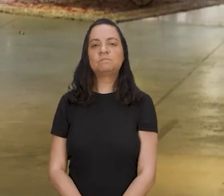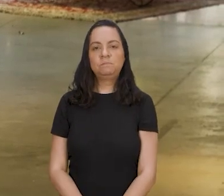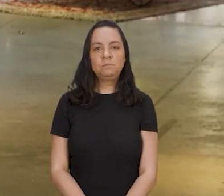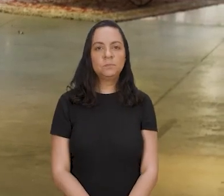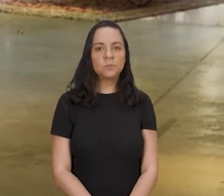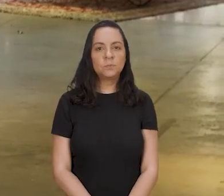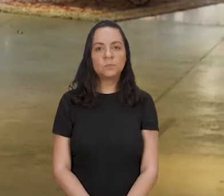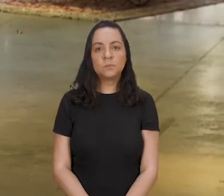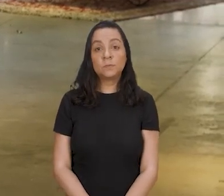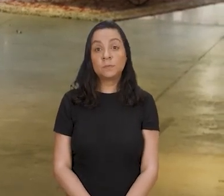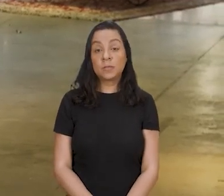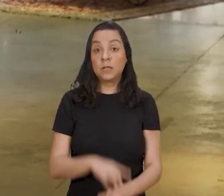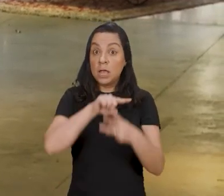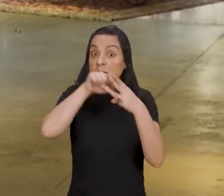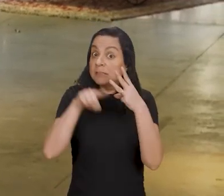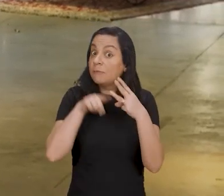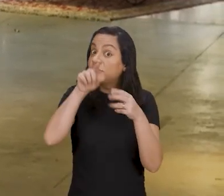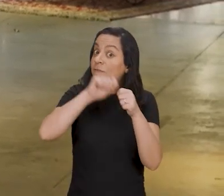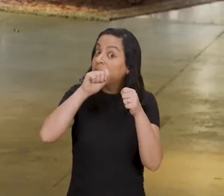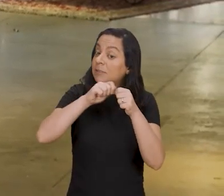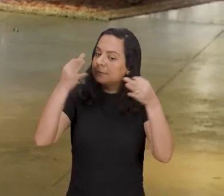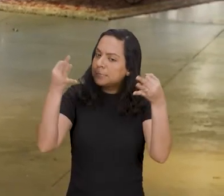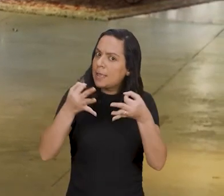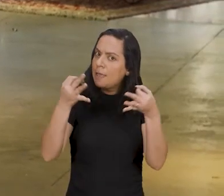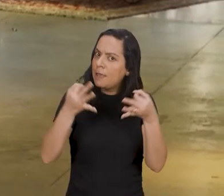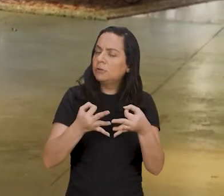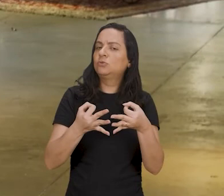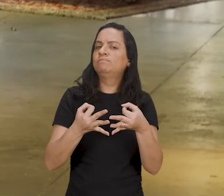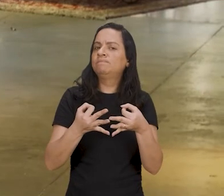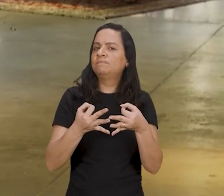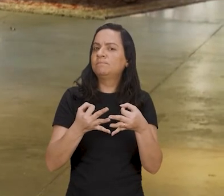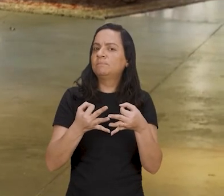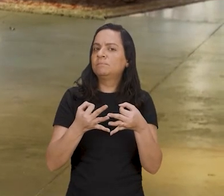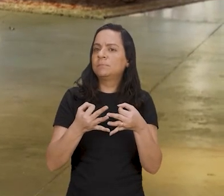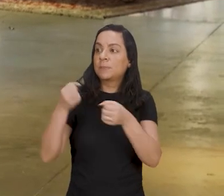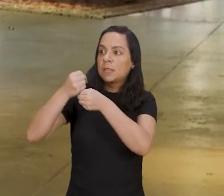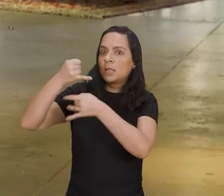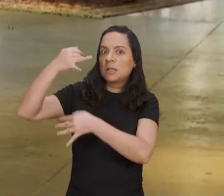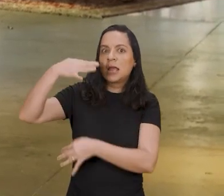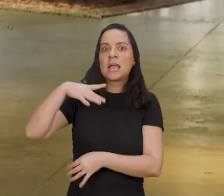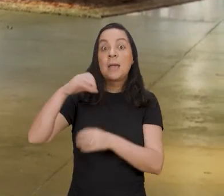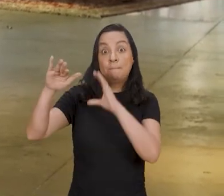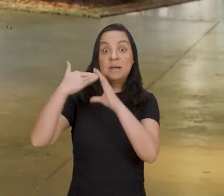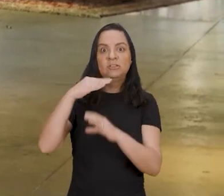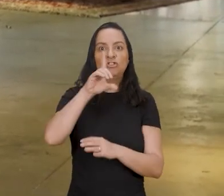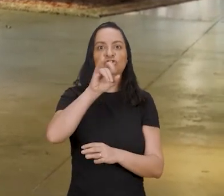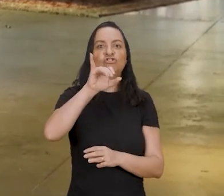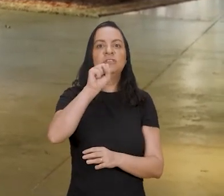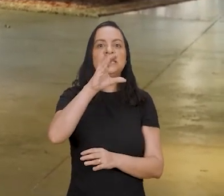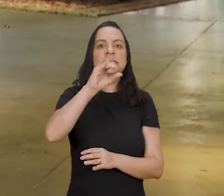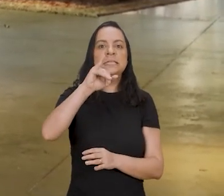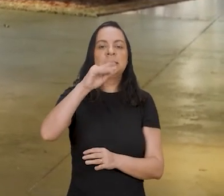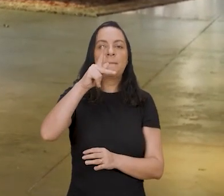realizar. Se isso ocorrer de maneira disciplinada, escrevam aí no chat, disciplinada. Eu